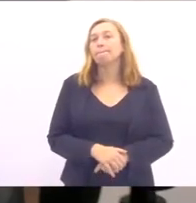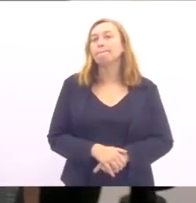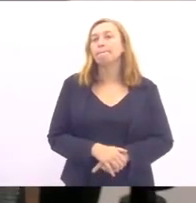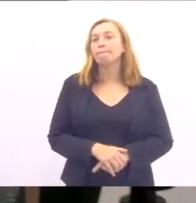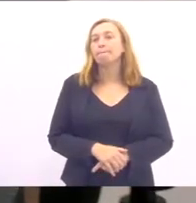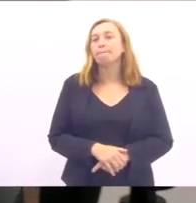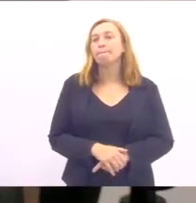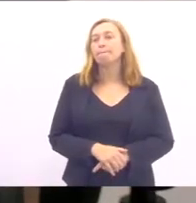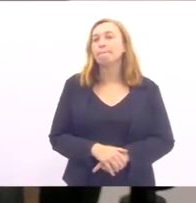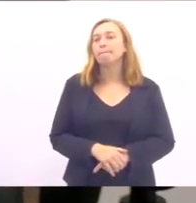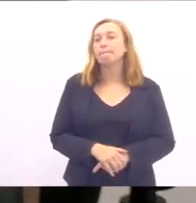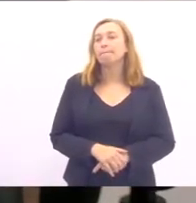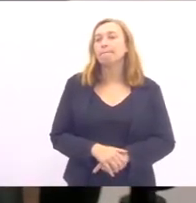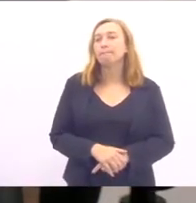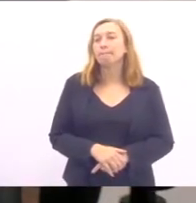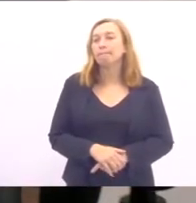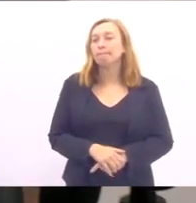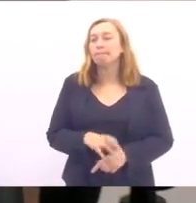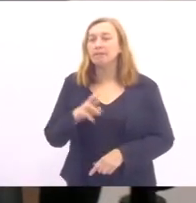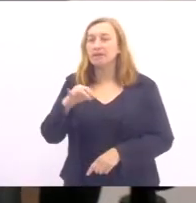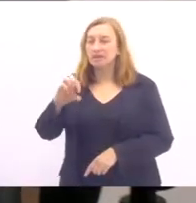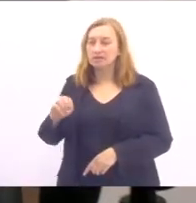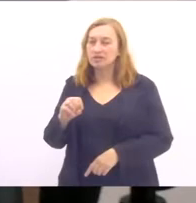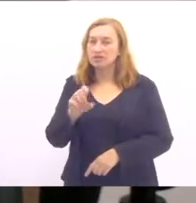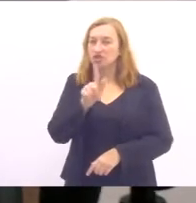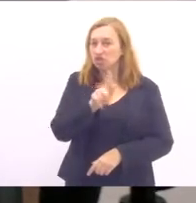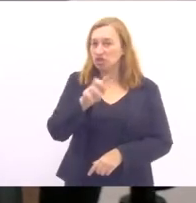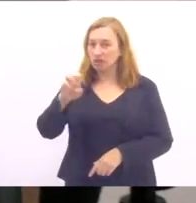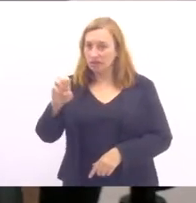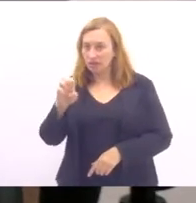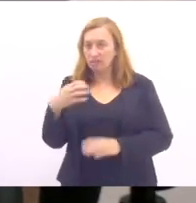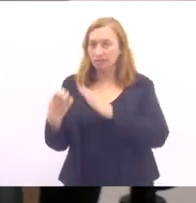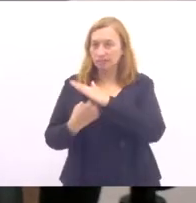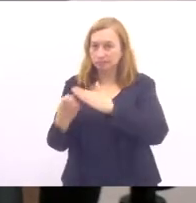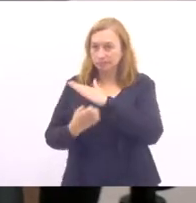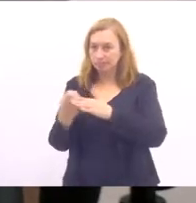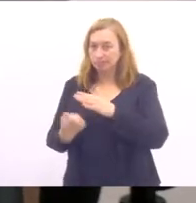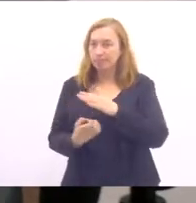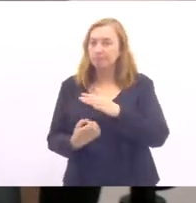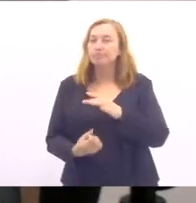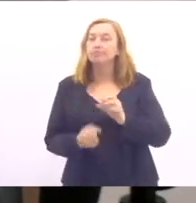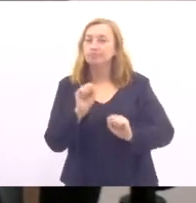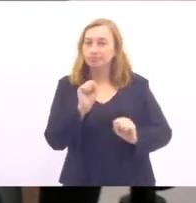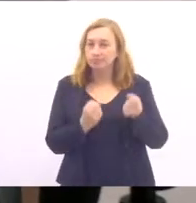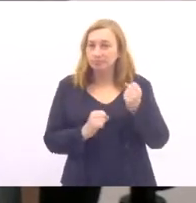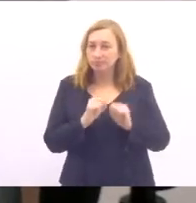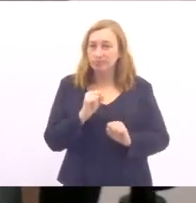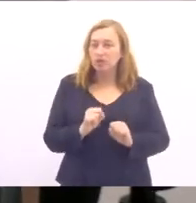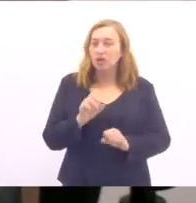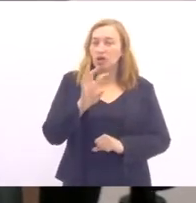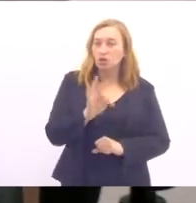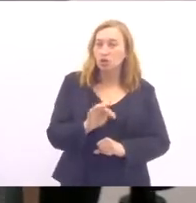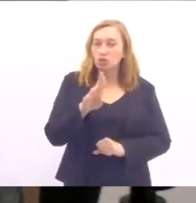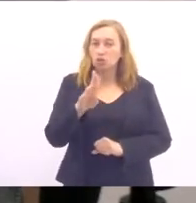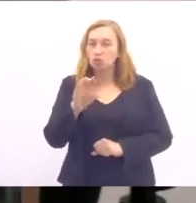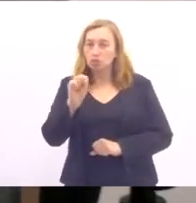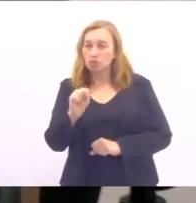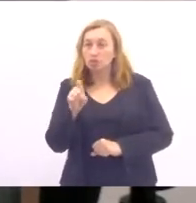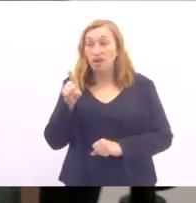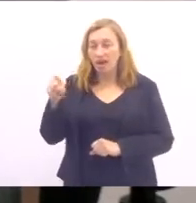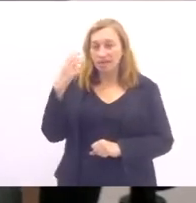Culminou, inclusive, com a retenção dos resíduos da GE, que é uma empresa fabricante de tubos, ali em Niterói,